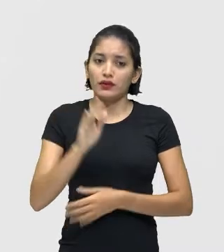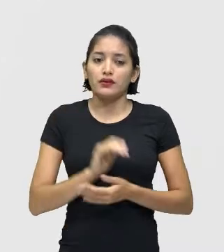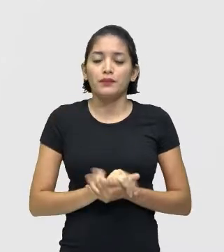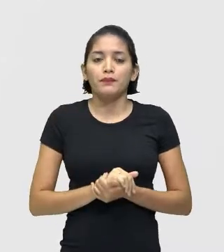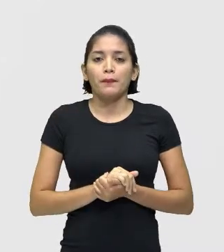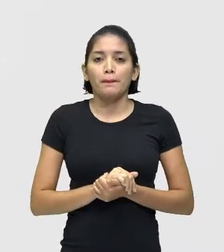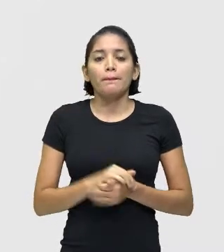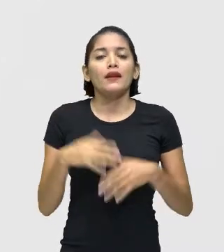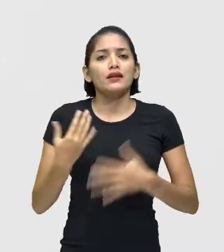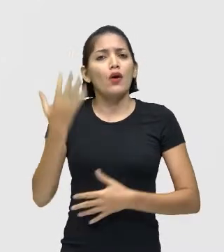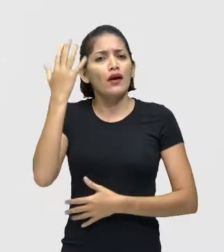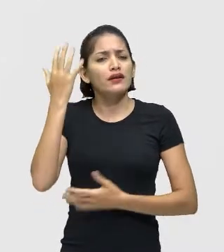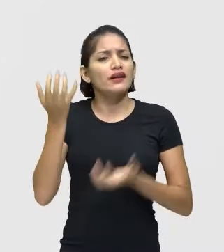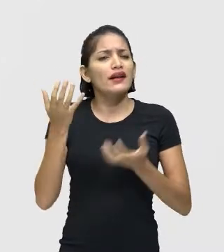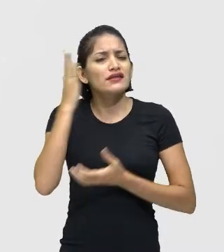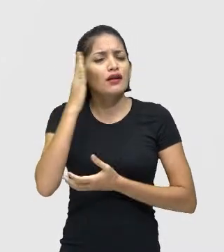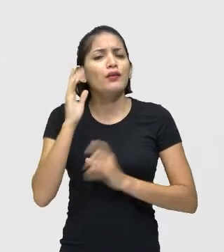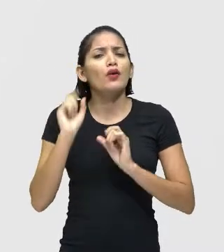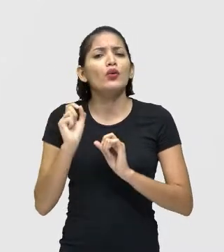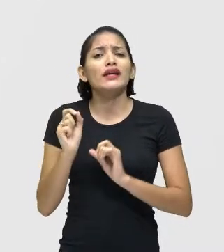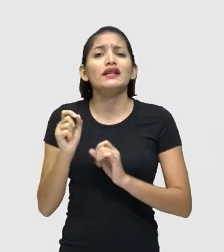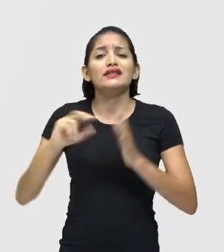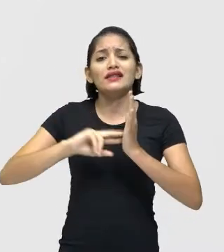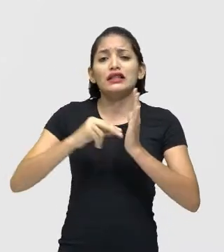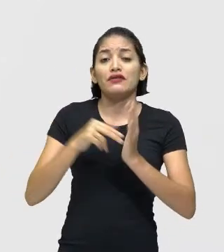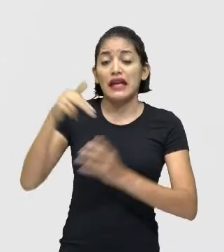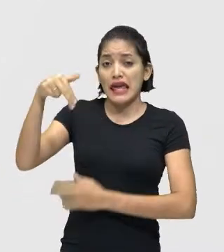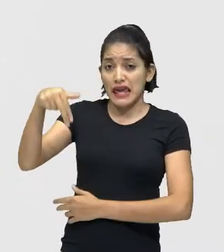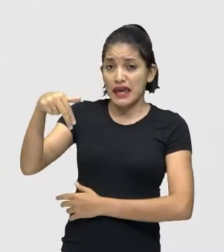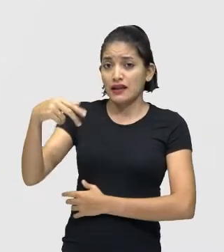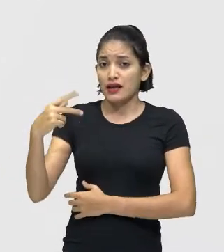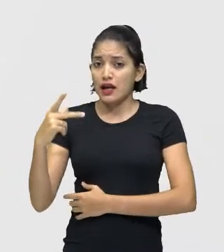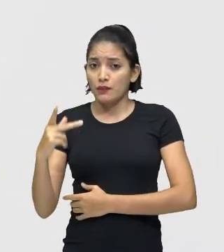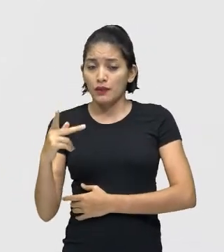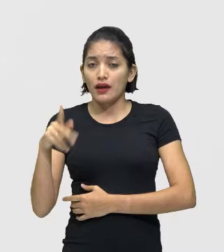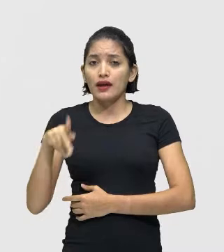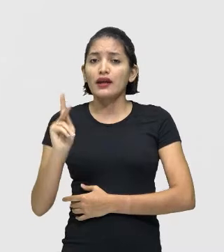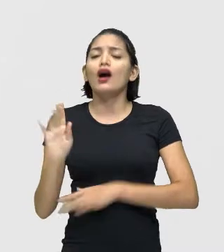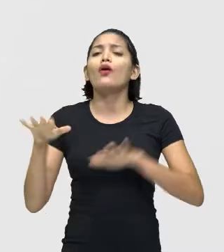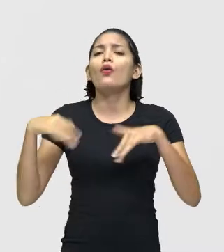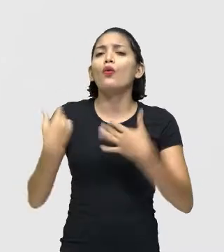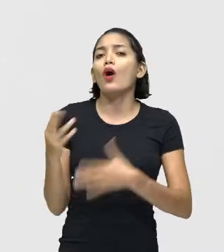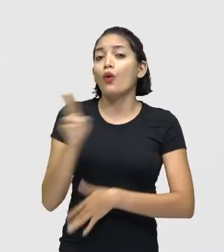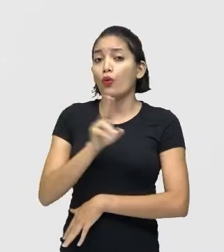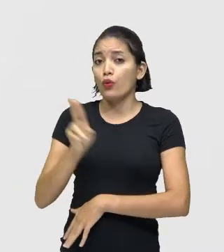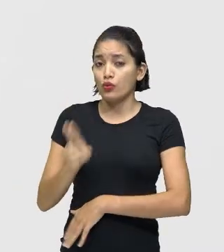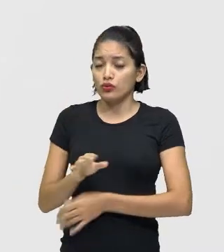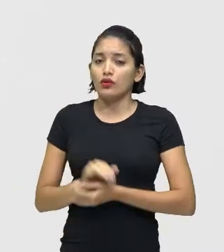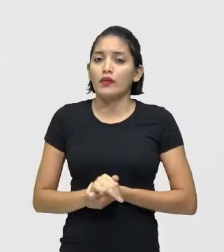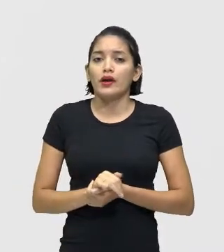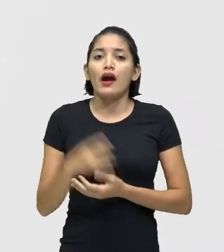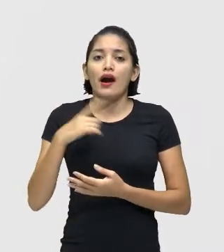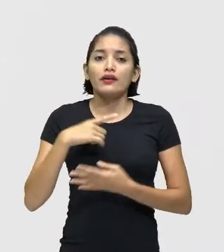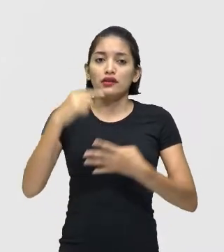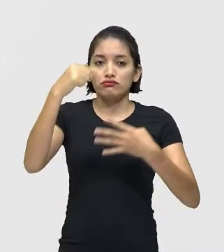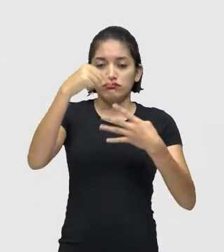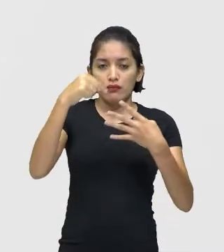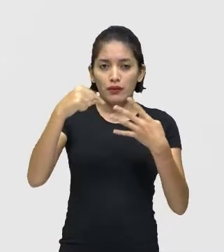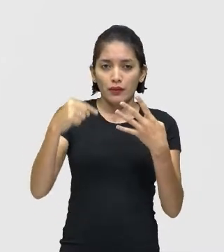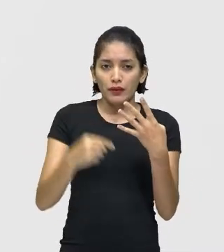Né? Então, a gente quer saber de vocês o que é NPK, né? Quais são esses elementos químicos? E aí a gente tem as nossas